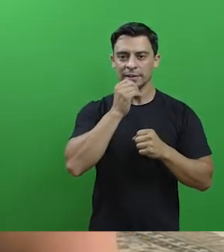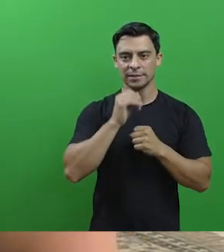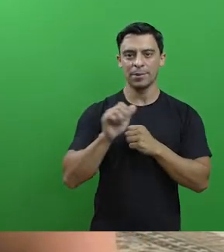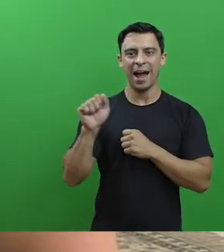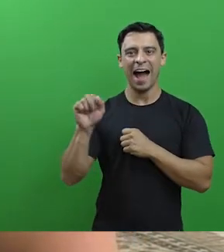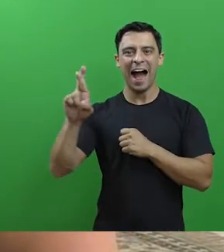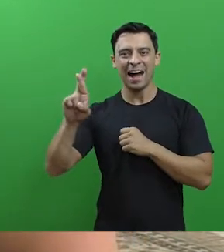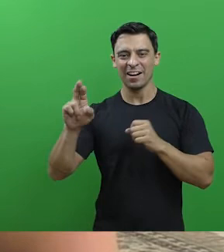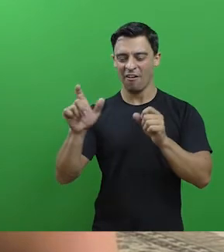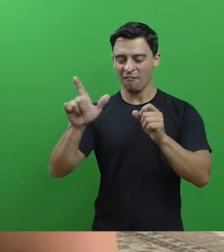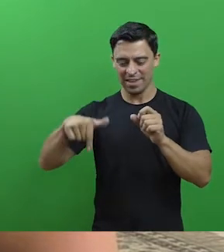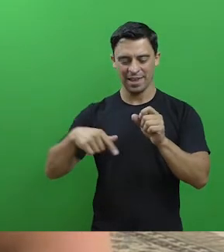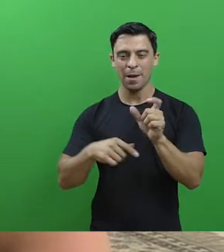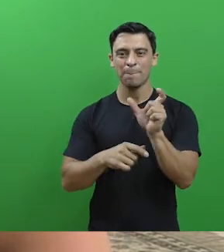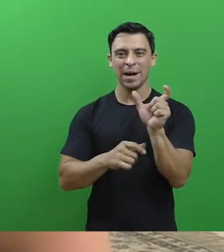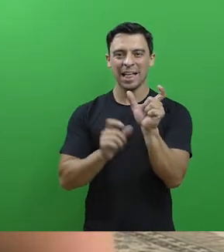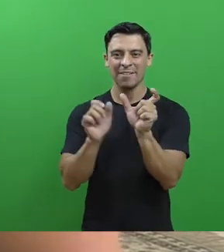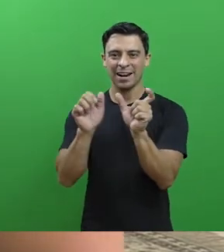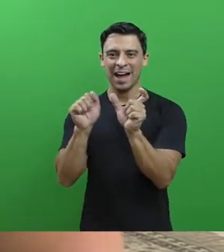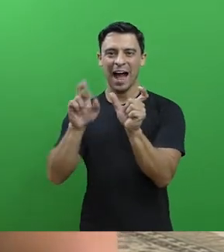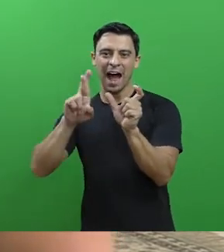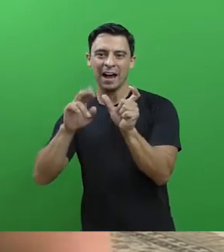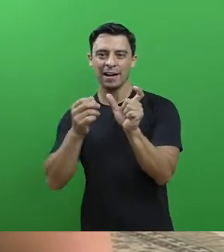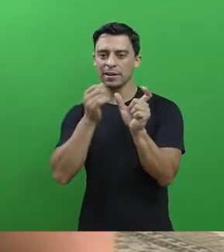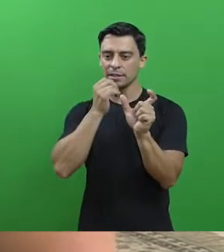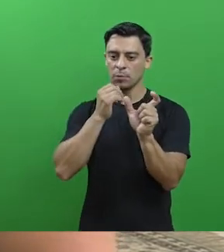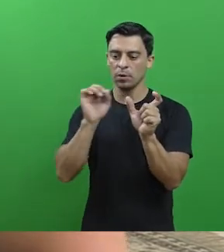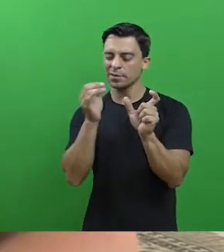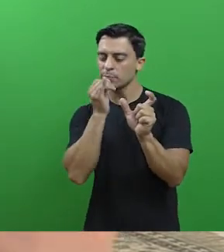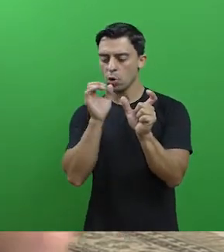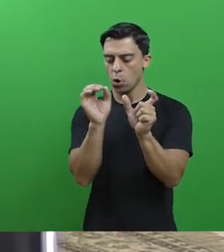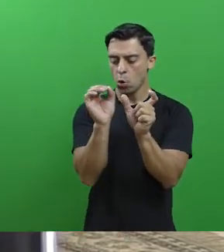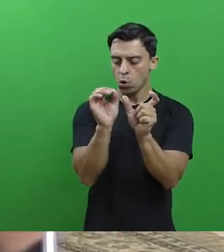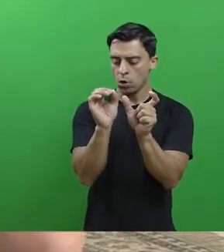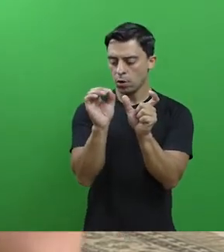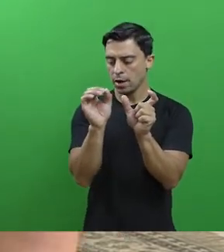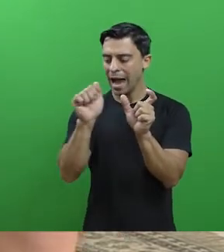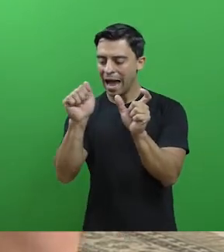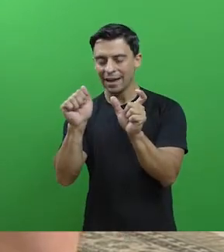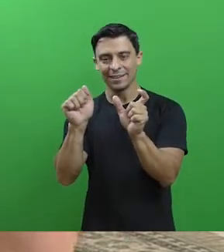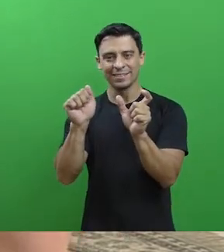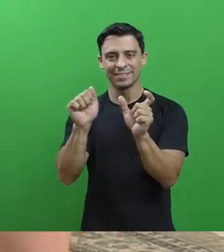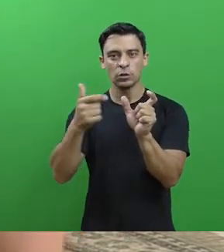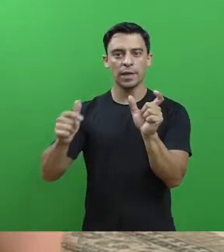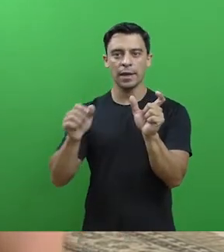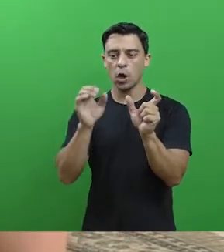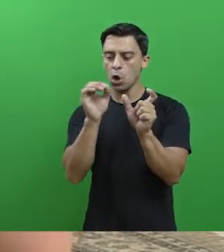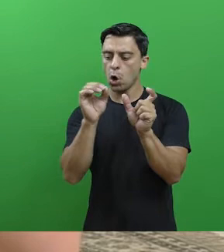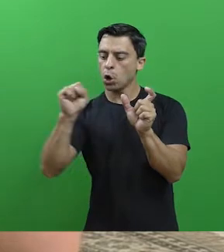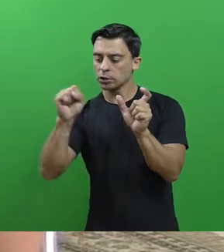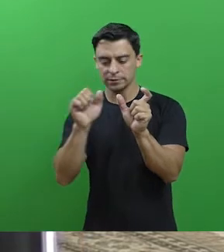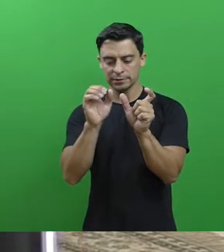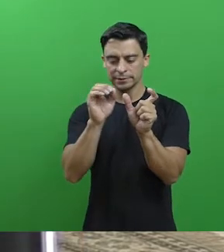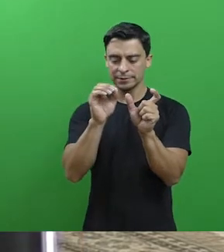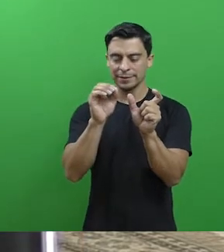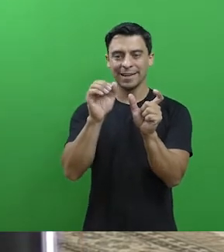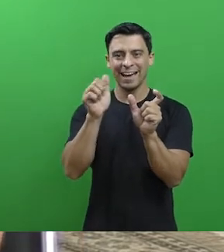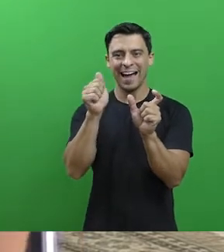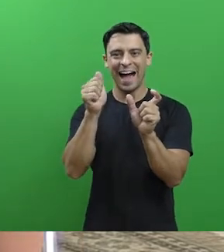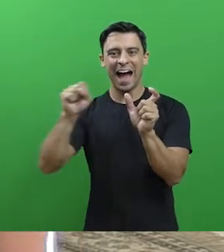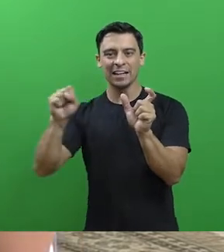definir o masculino ou o feminino, ou o plural, a língua de sinais não tem. Por exemplo, fica homem, fazer o sinal de homem.